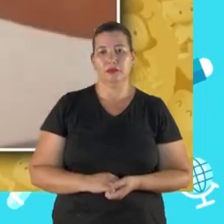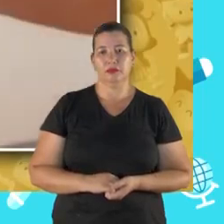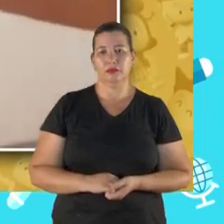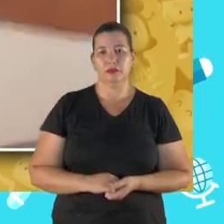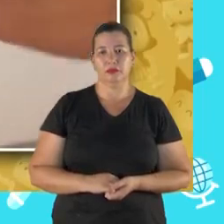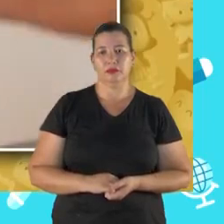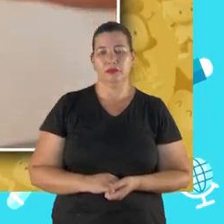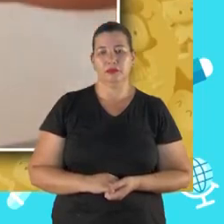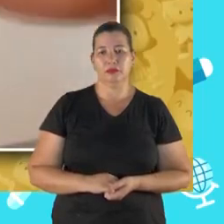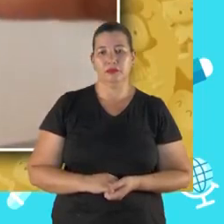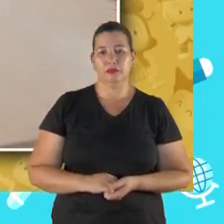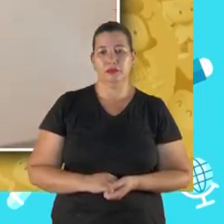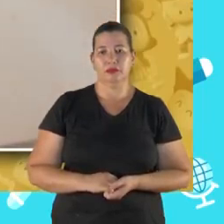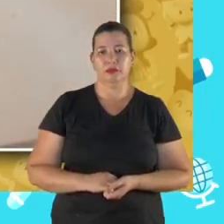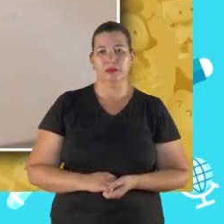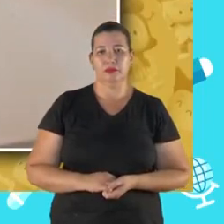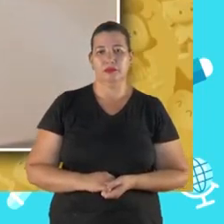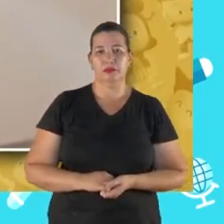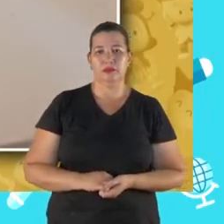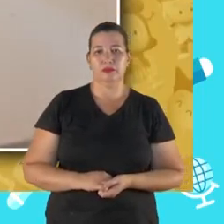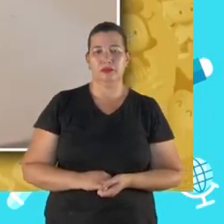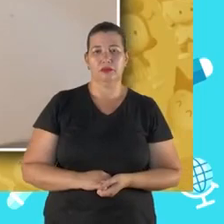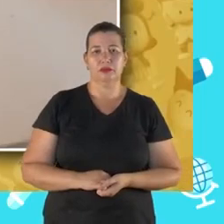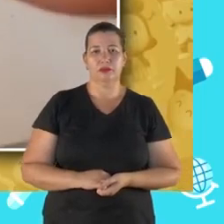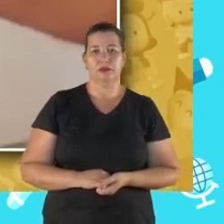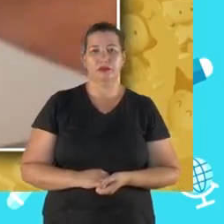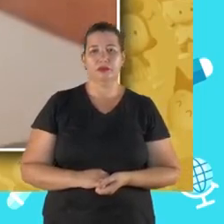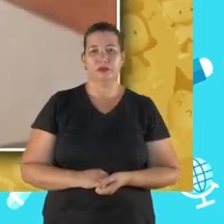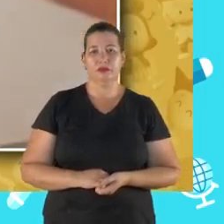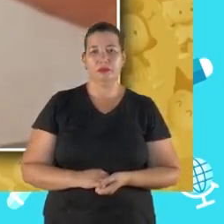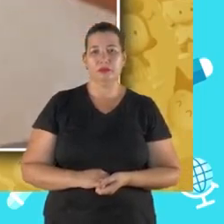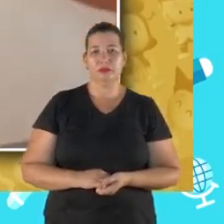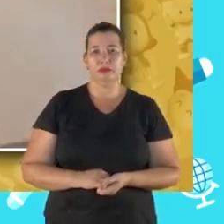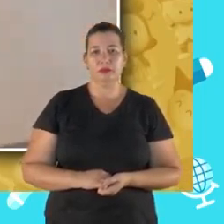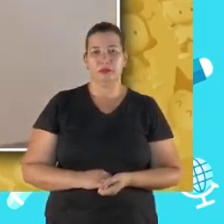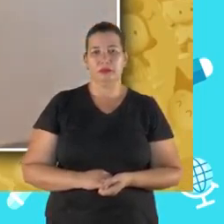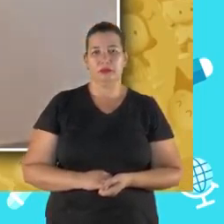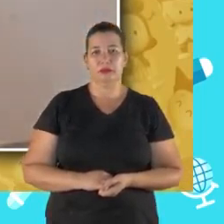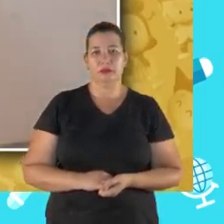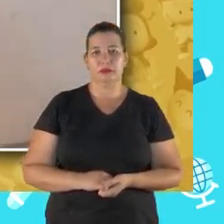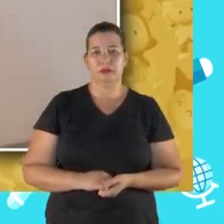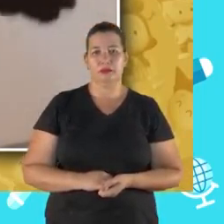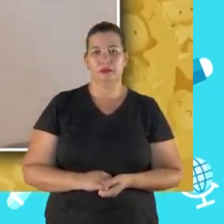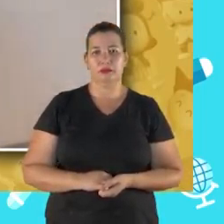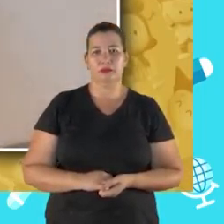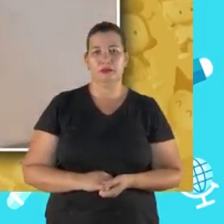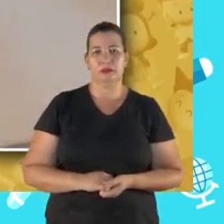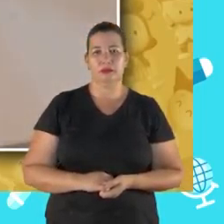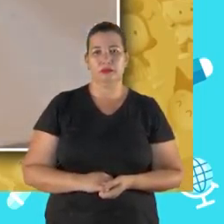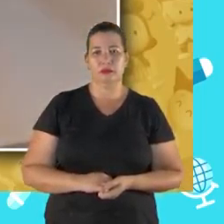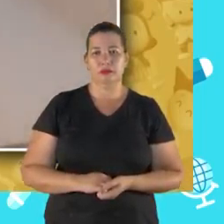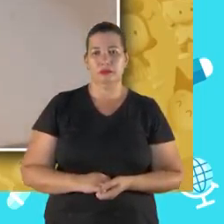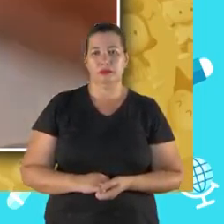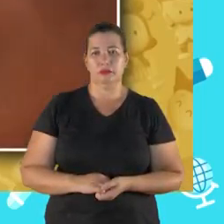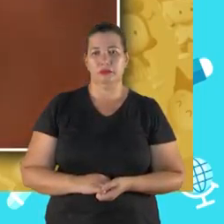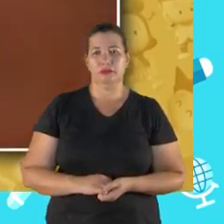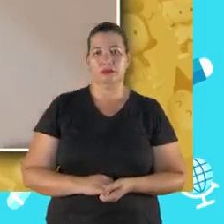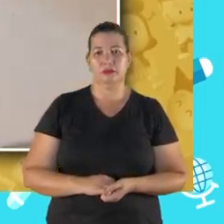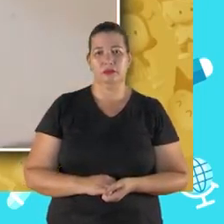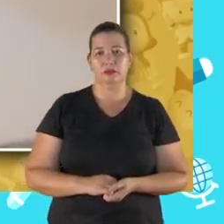Pronto. Que coisa mais linda. Nossa bonequinha africana, símbolo de